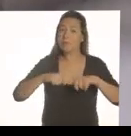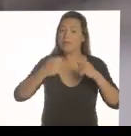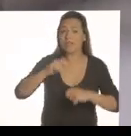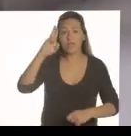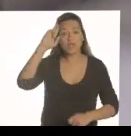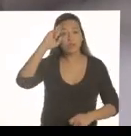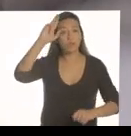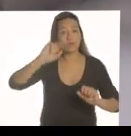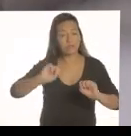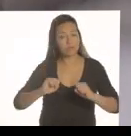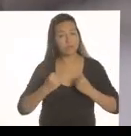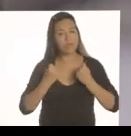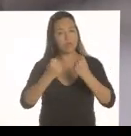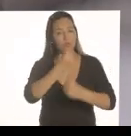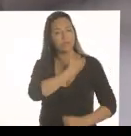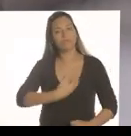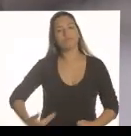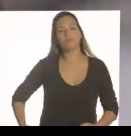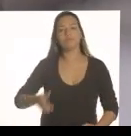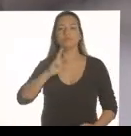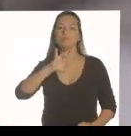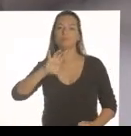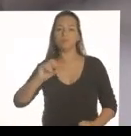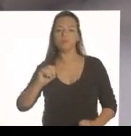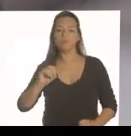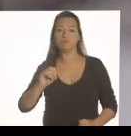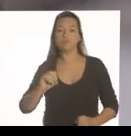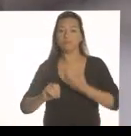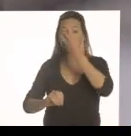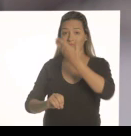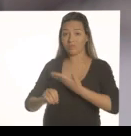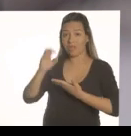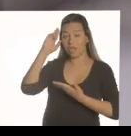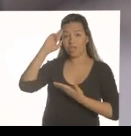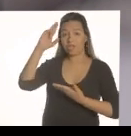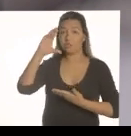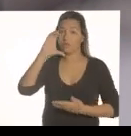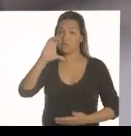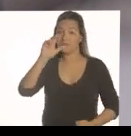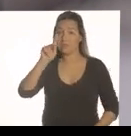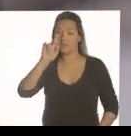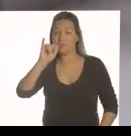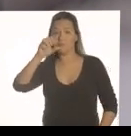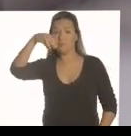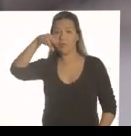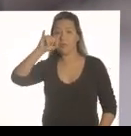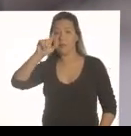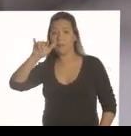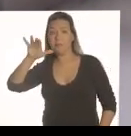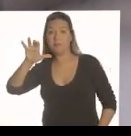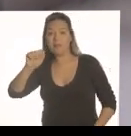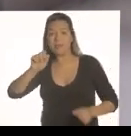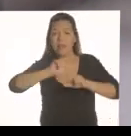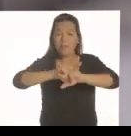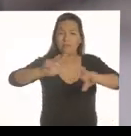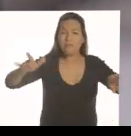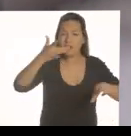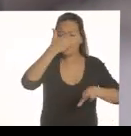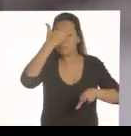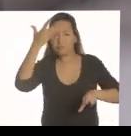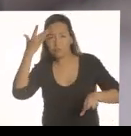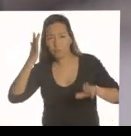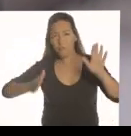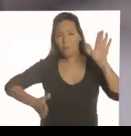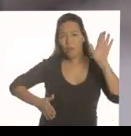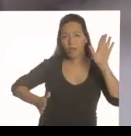A prefeitura tem que assumir sua responsabilidade na segurança pública do Rio. Eu presidi a CPI das milícias. Centenas de bandidos foram presos sem